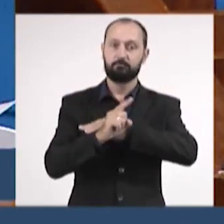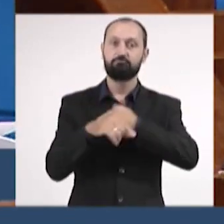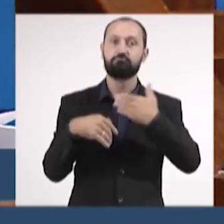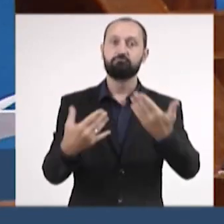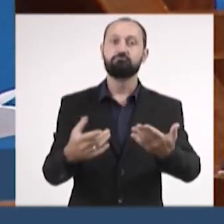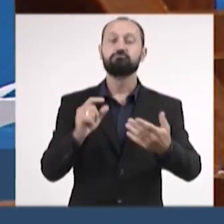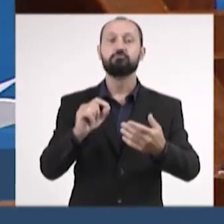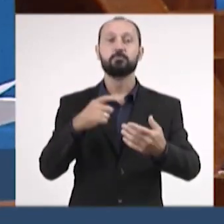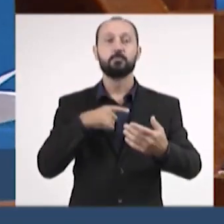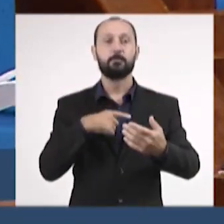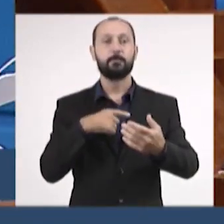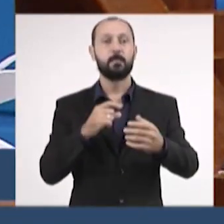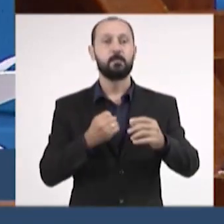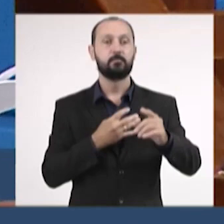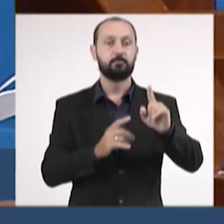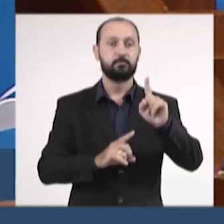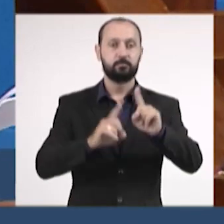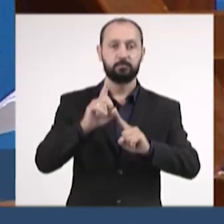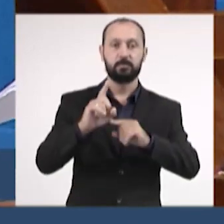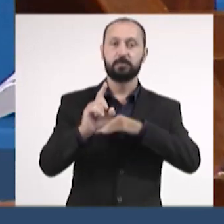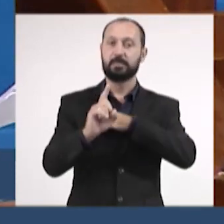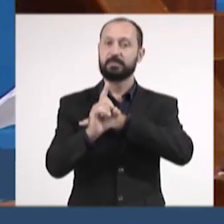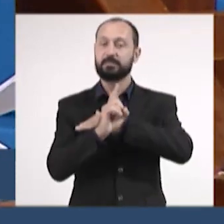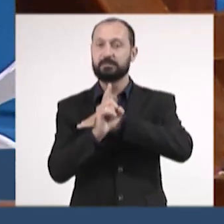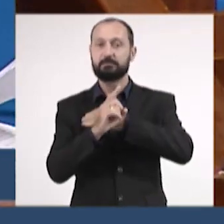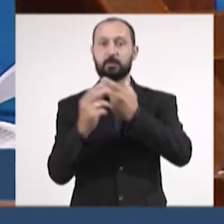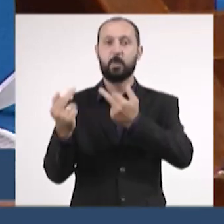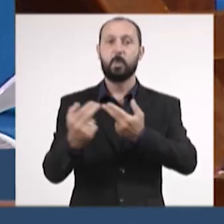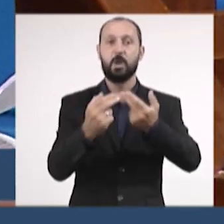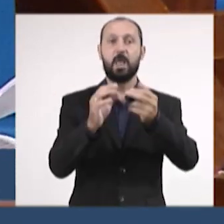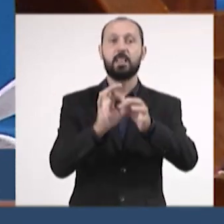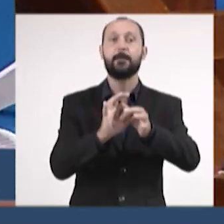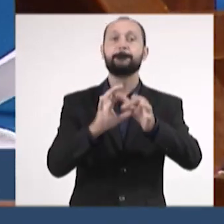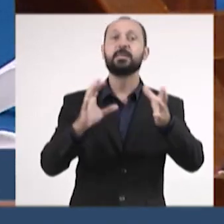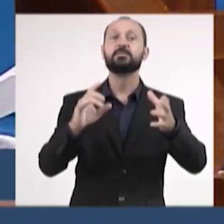no que se refere ao aumento do número de serviços, quanto na